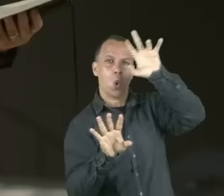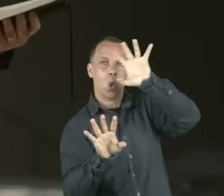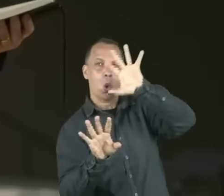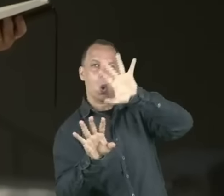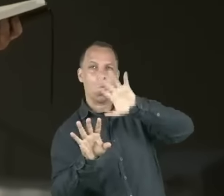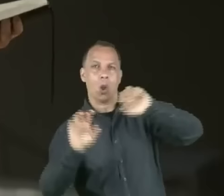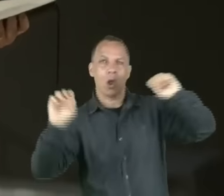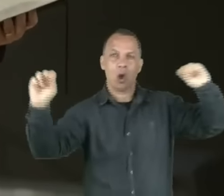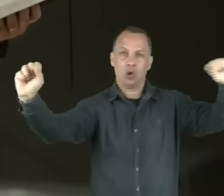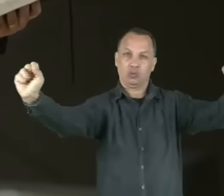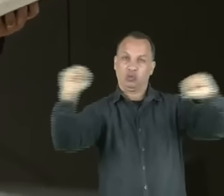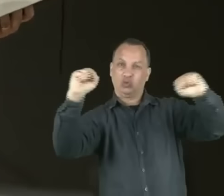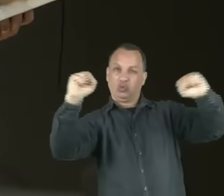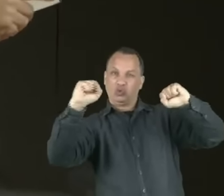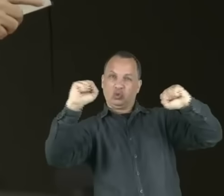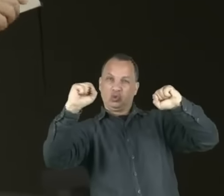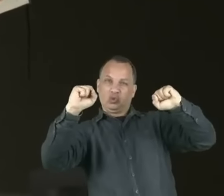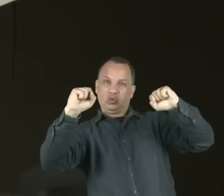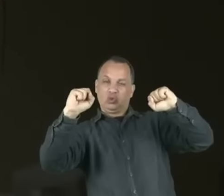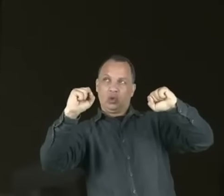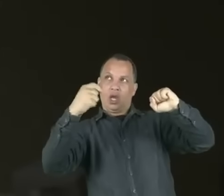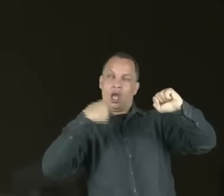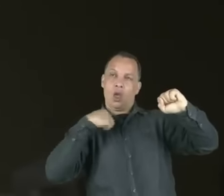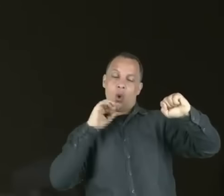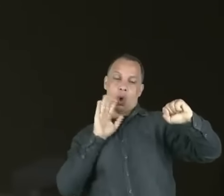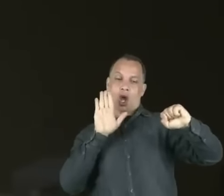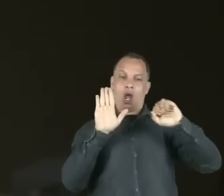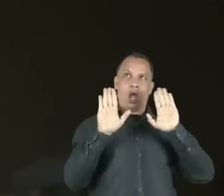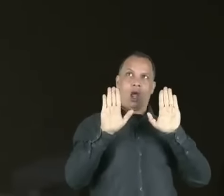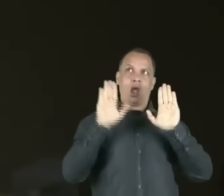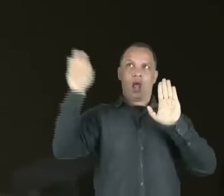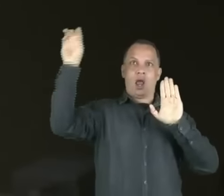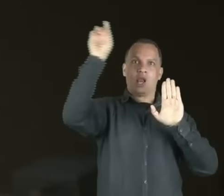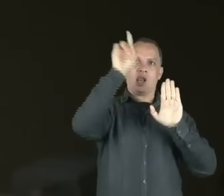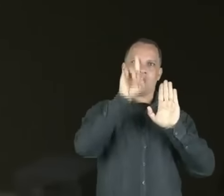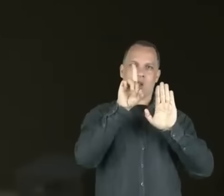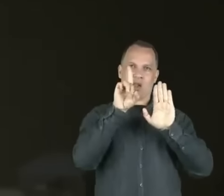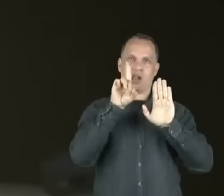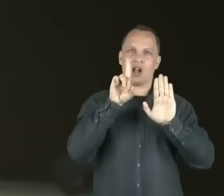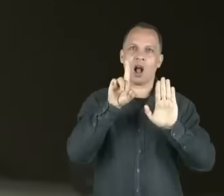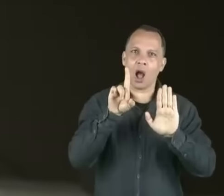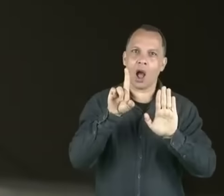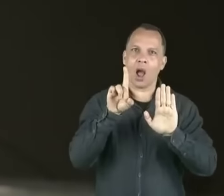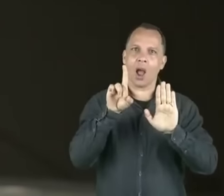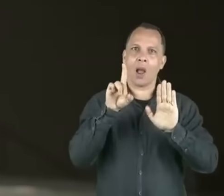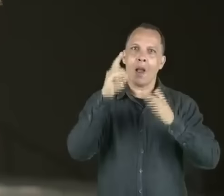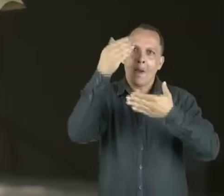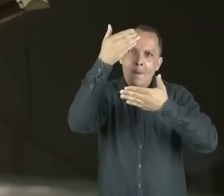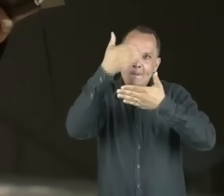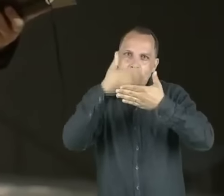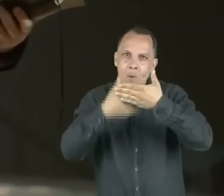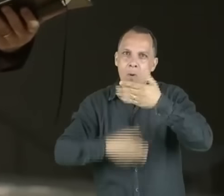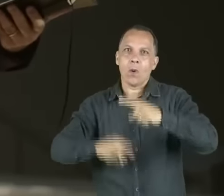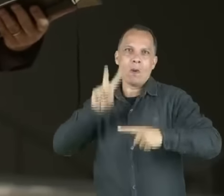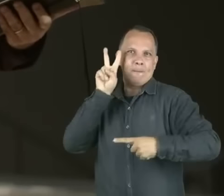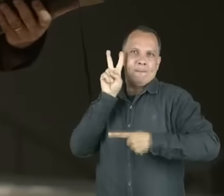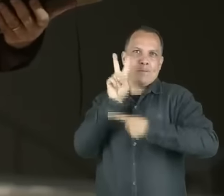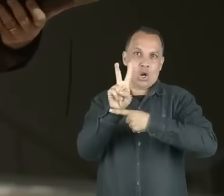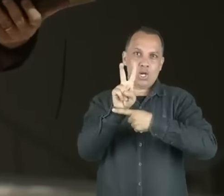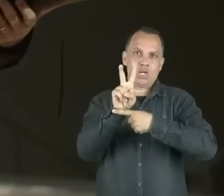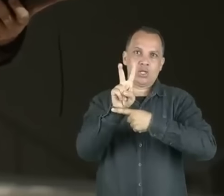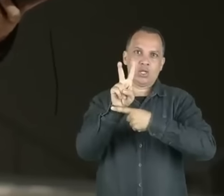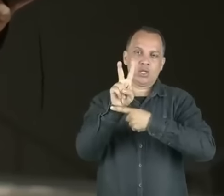contra os dominadores Deste Mundo de Trevas contra as forças espirituais do mal